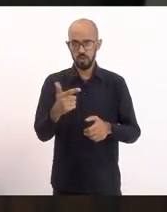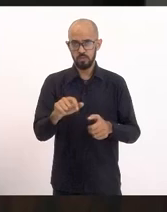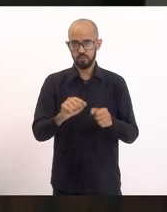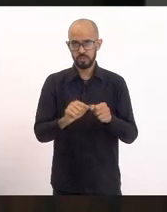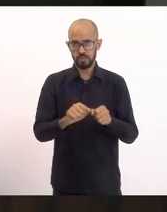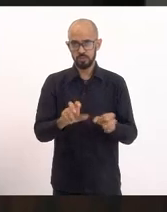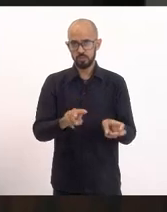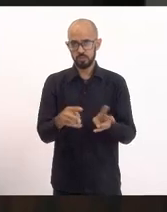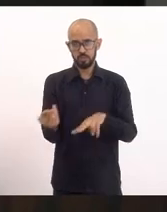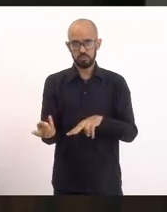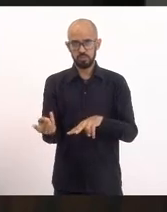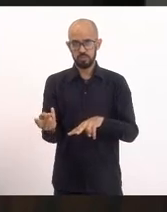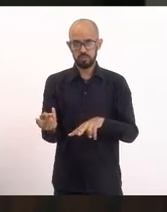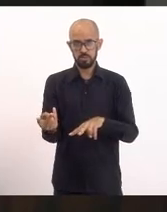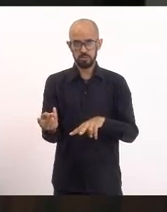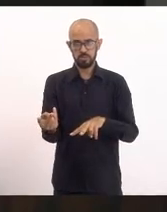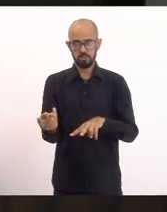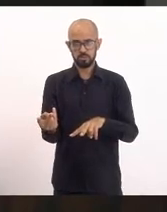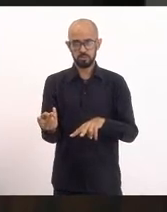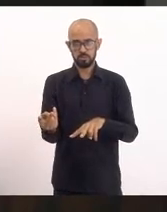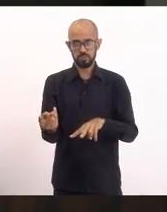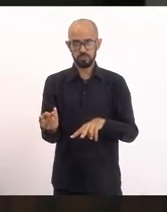fiz, seria aprovado